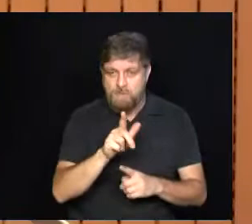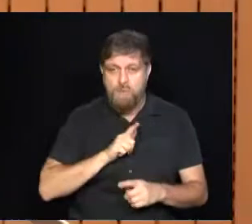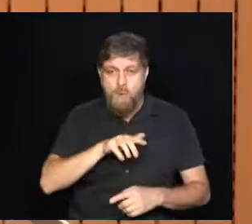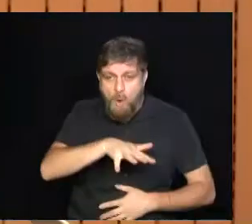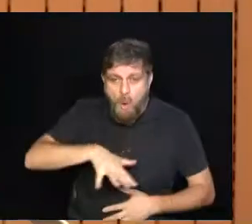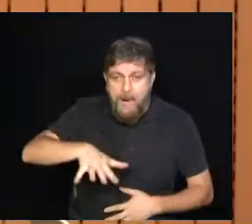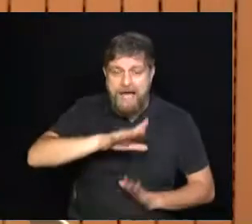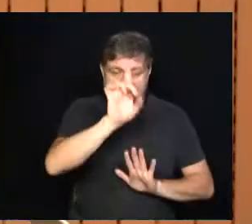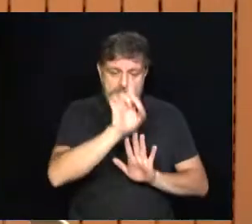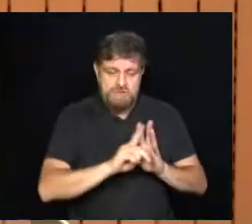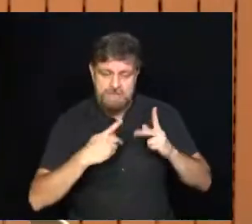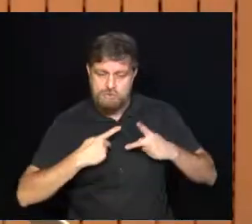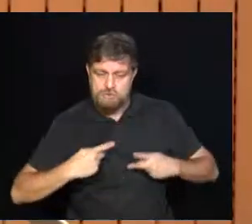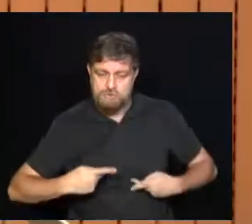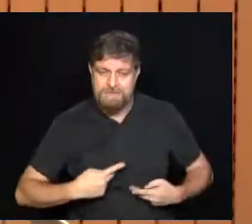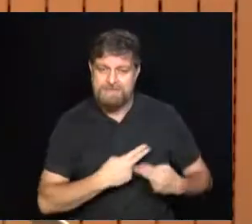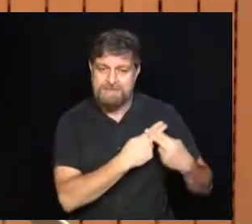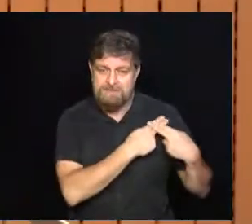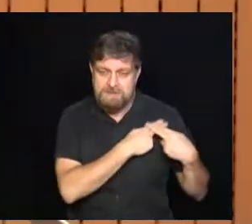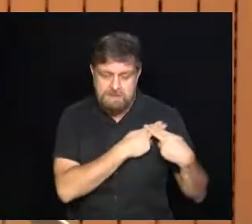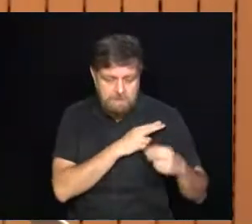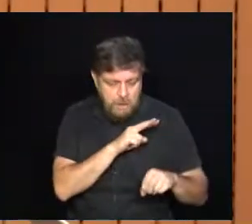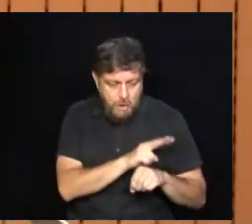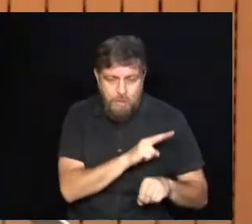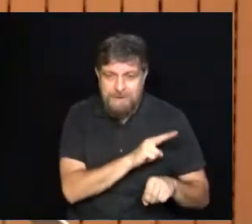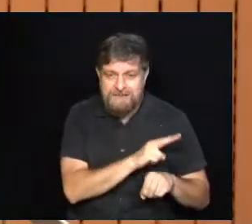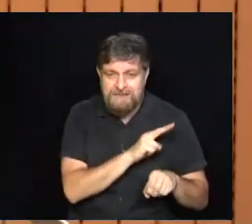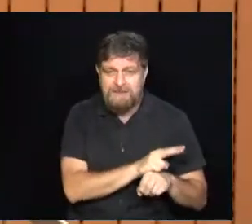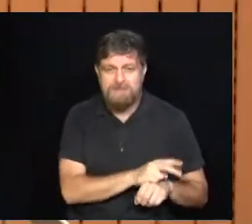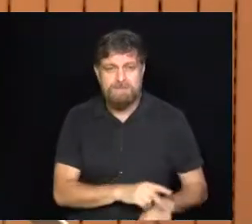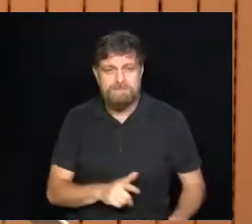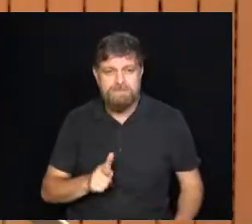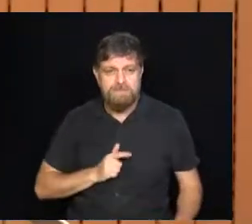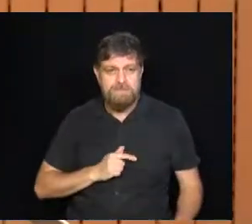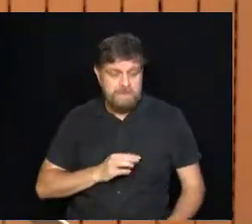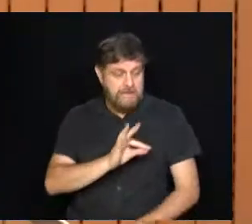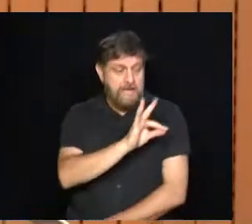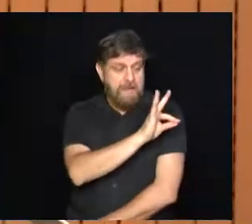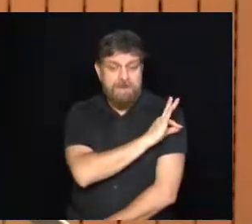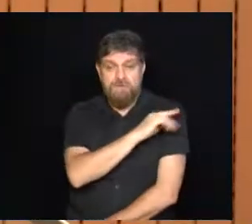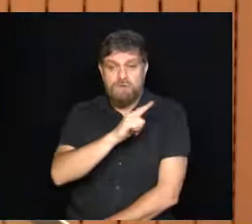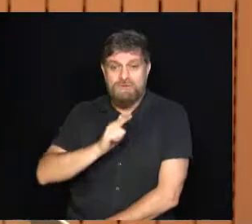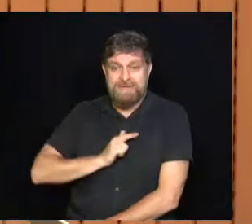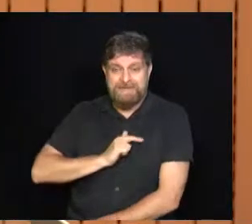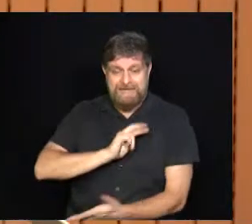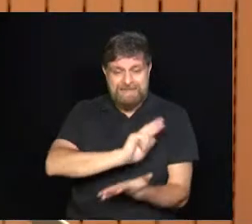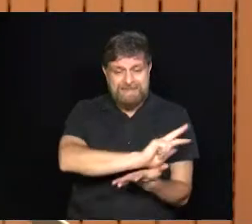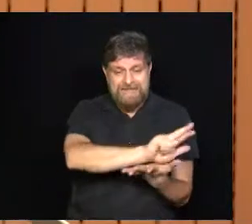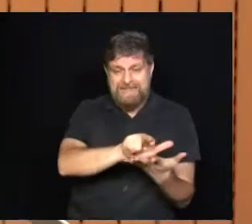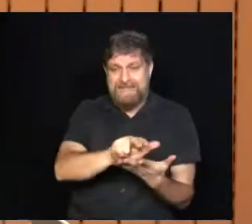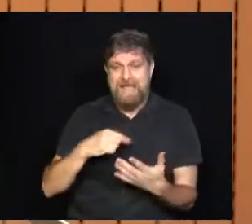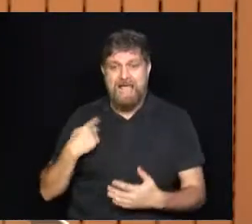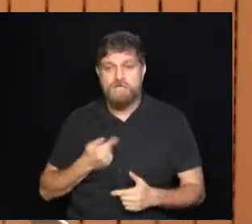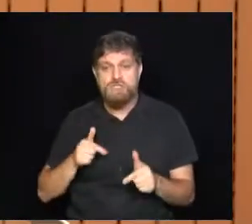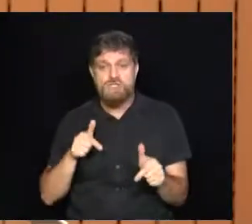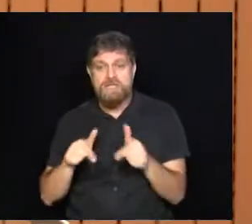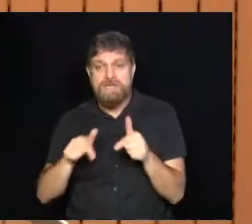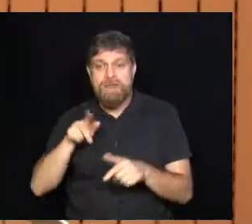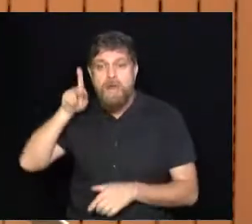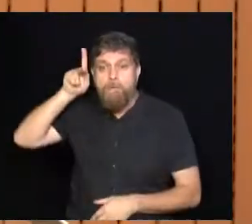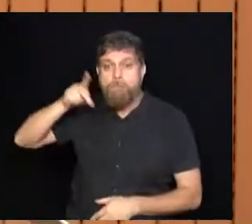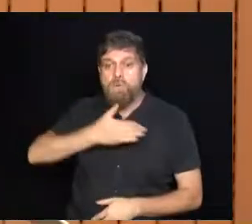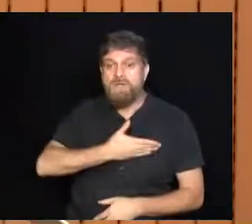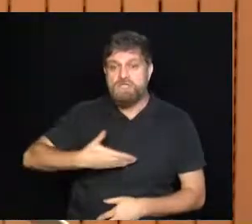Direitos Humanos, ou para algum outro serviço da Prefeitura como um todo. É essencial a gente trabalhar como políticas